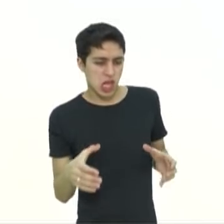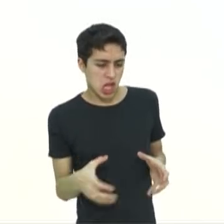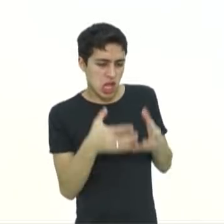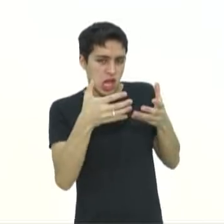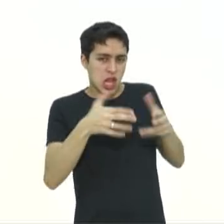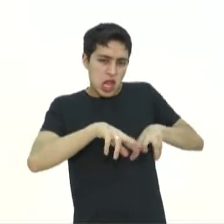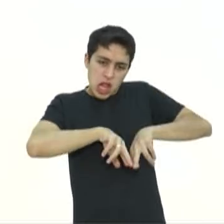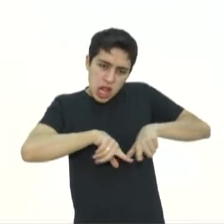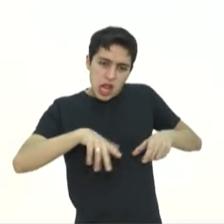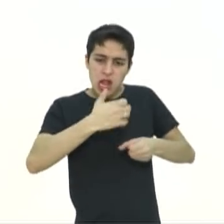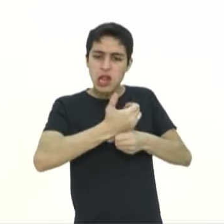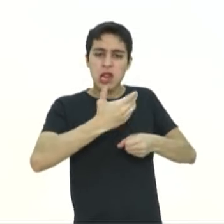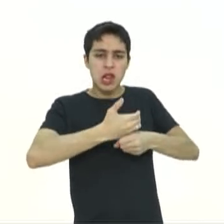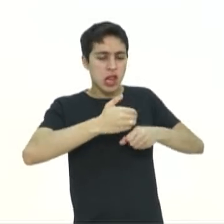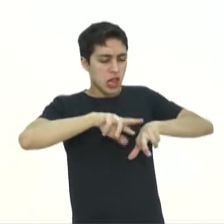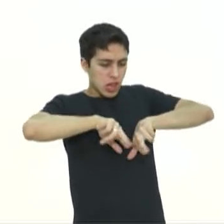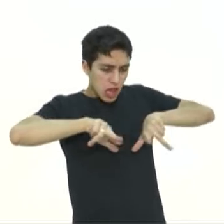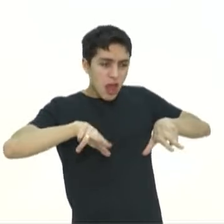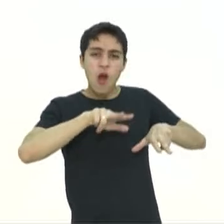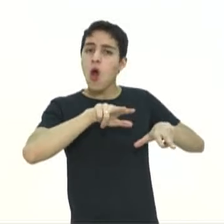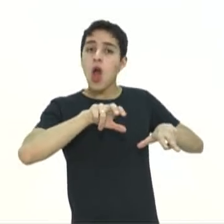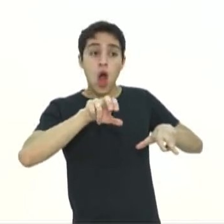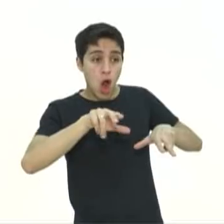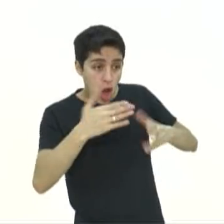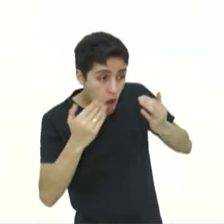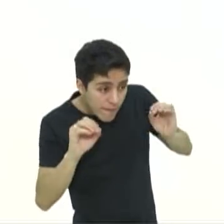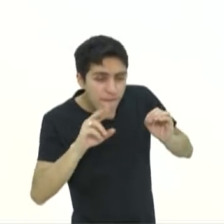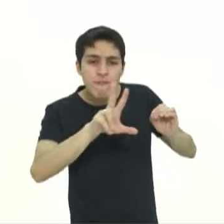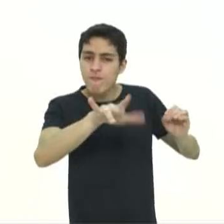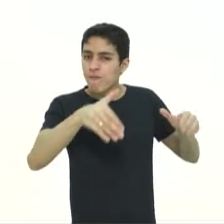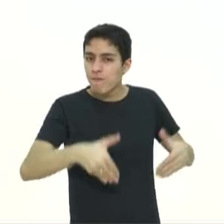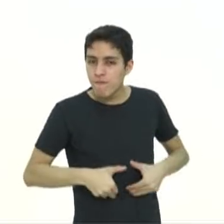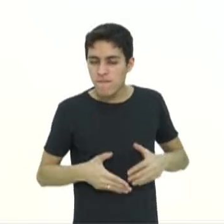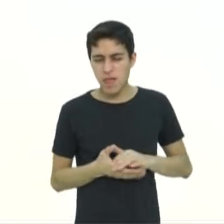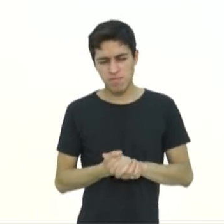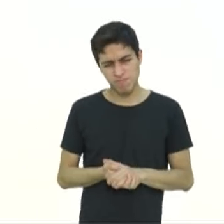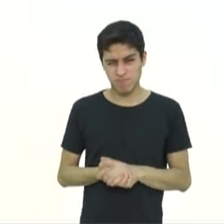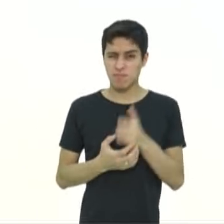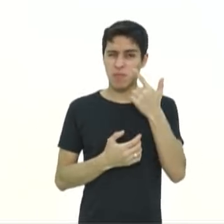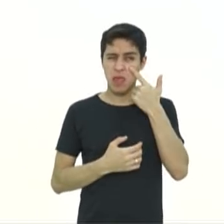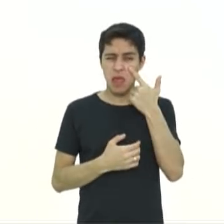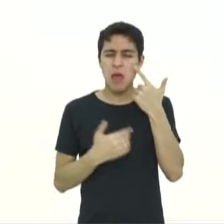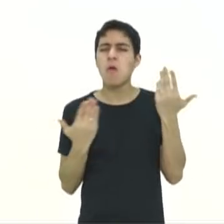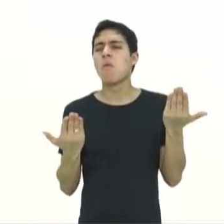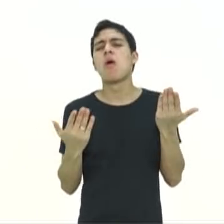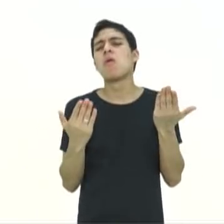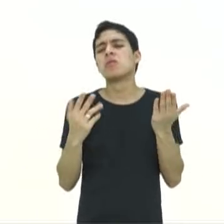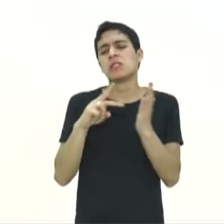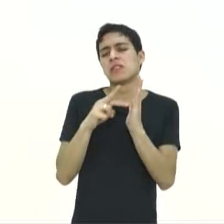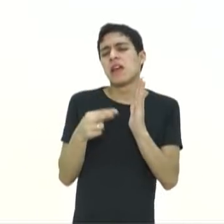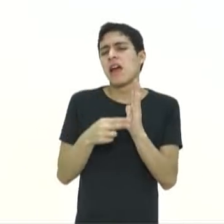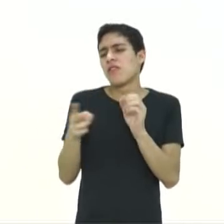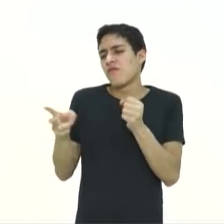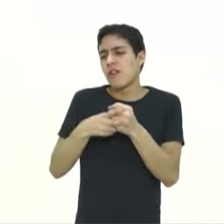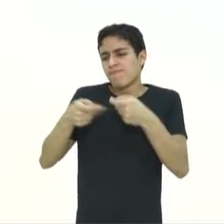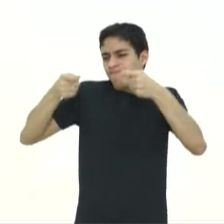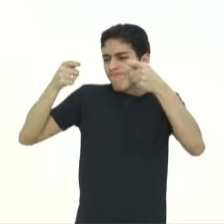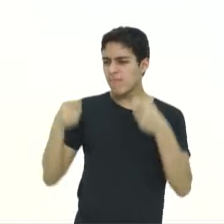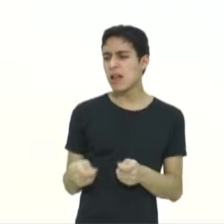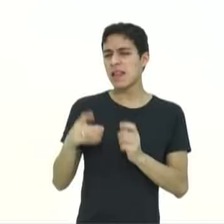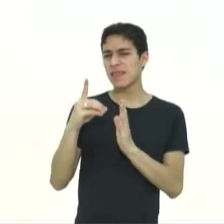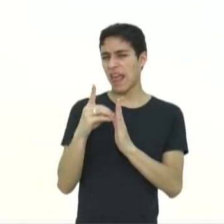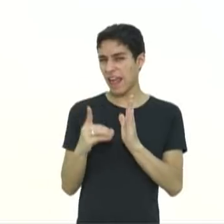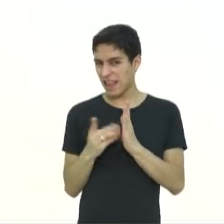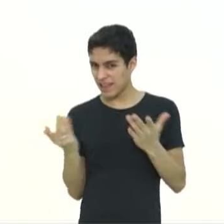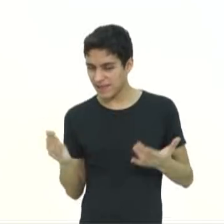verduras ou vai passar fome. Letra A. Nessa situação, qual é o sentido do verbo decretar? Letra B.